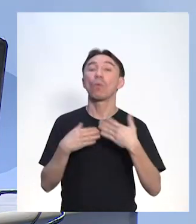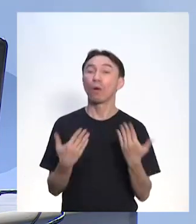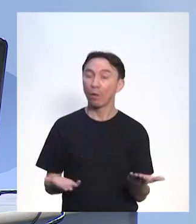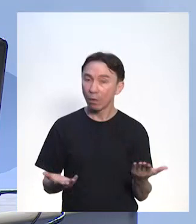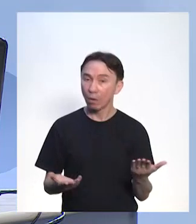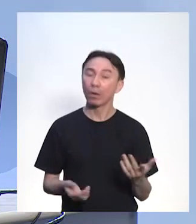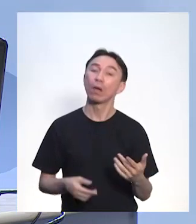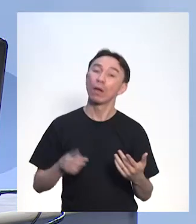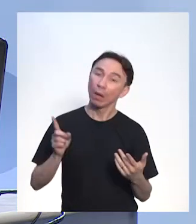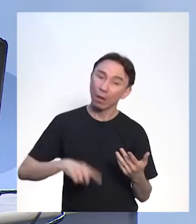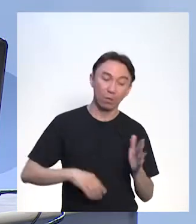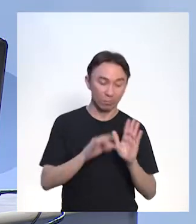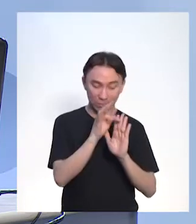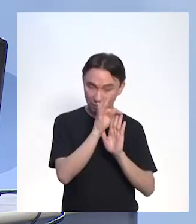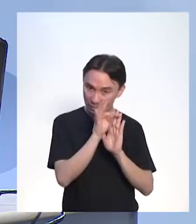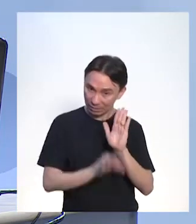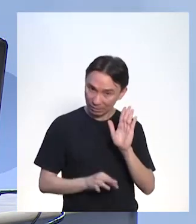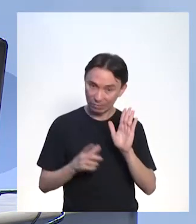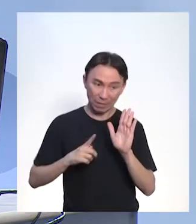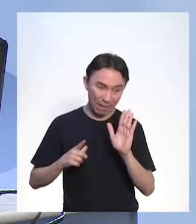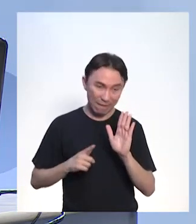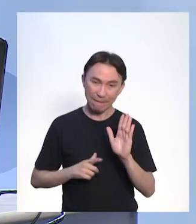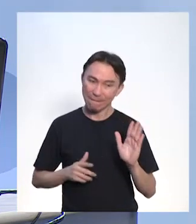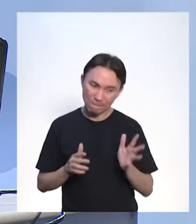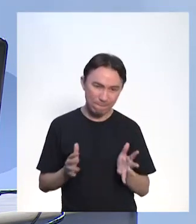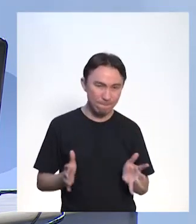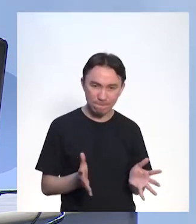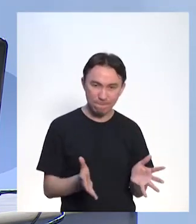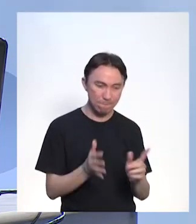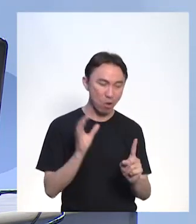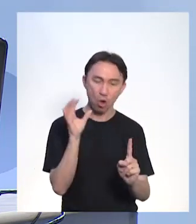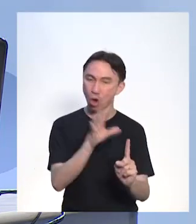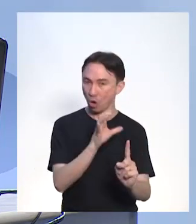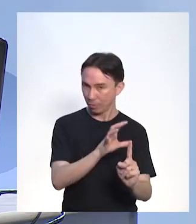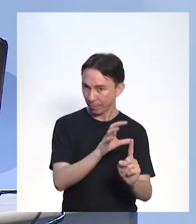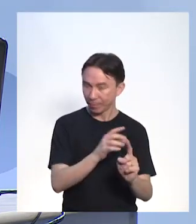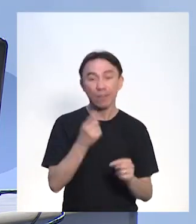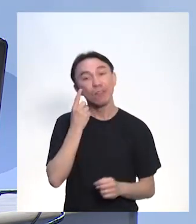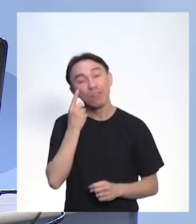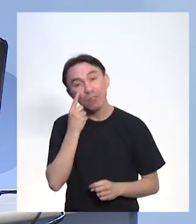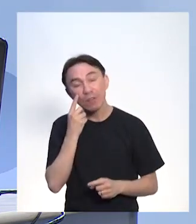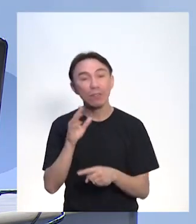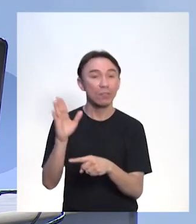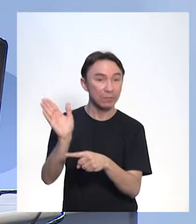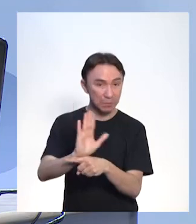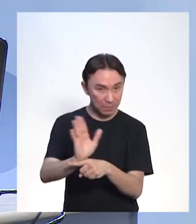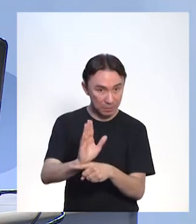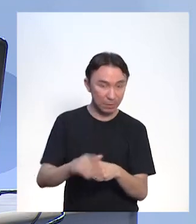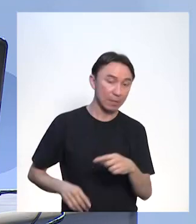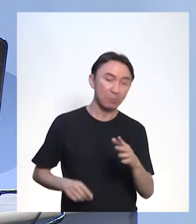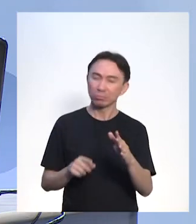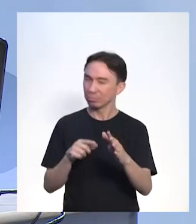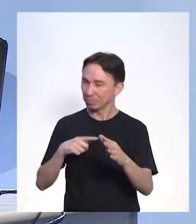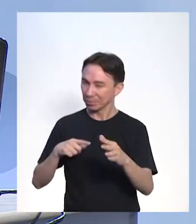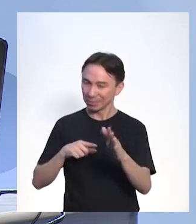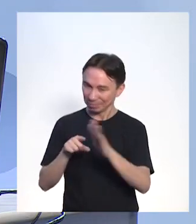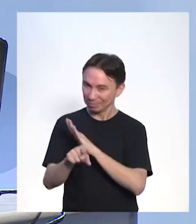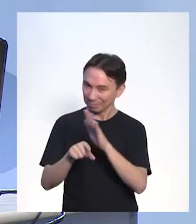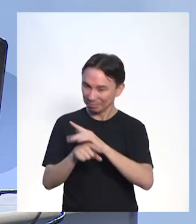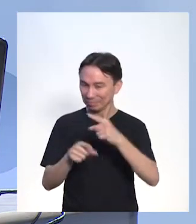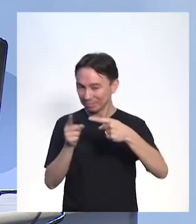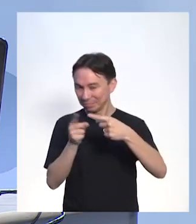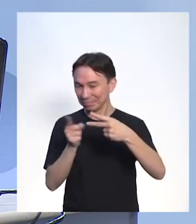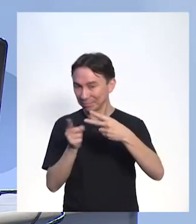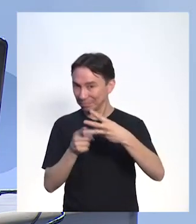que ele é tendencioso, tem uma tendência só, certo? Então vamos assistir o vídeo, respondo as 3 perguntas no chat. Depois que vocês assistirem ao